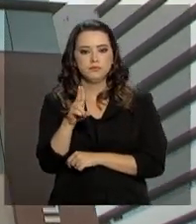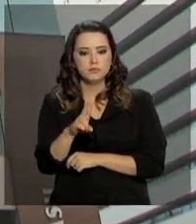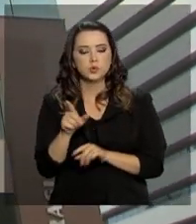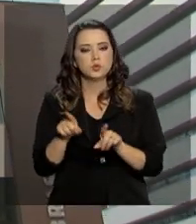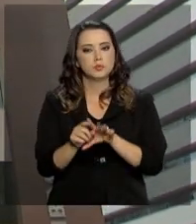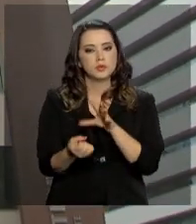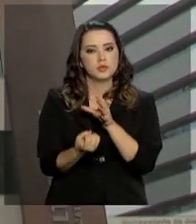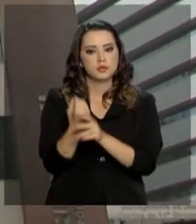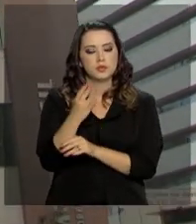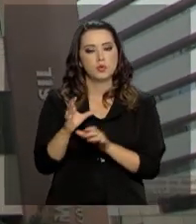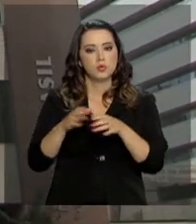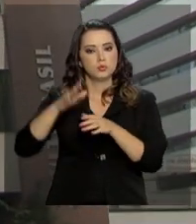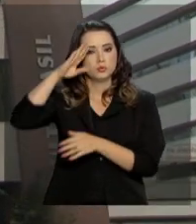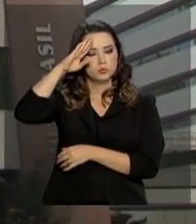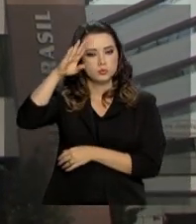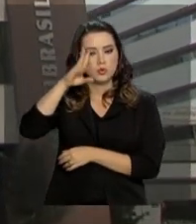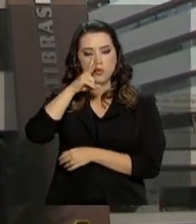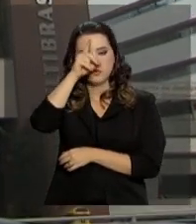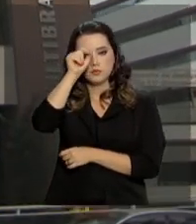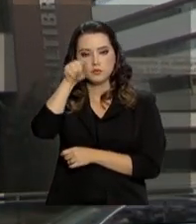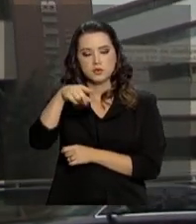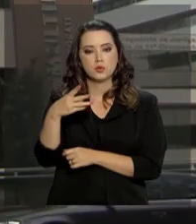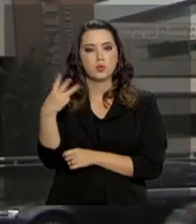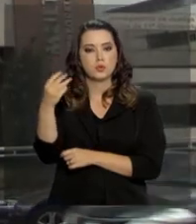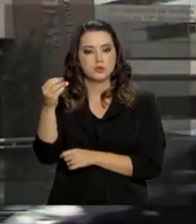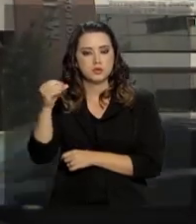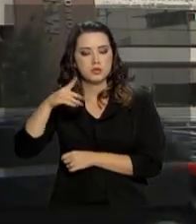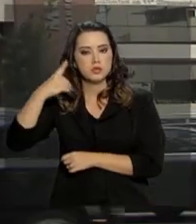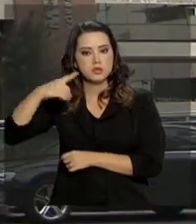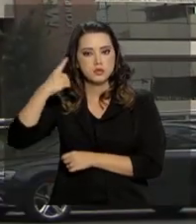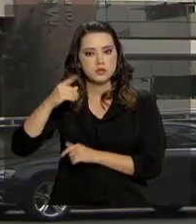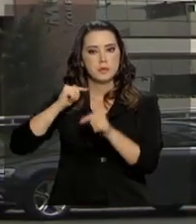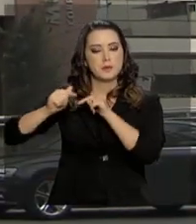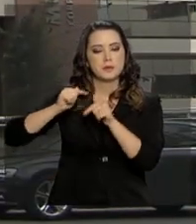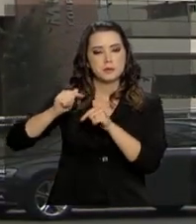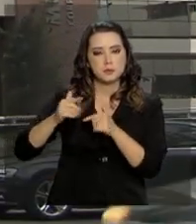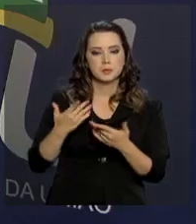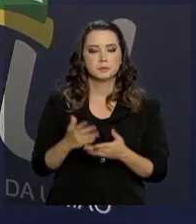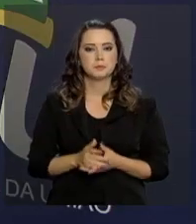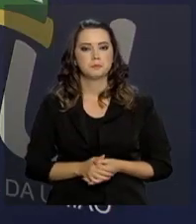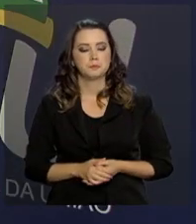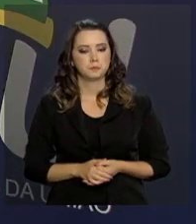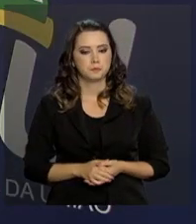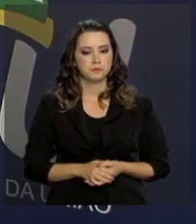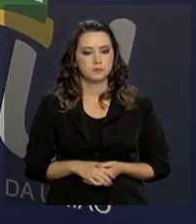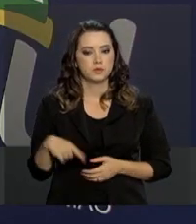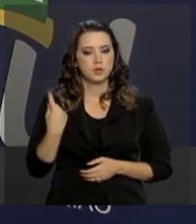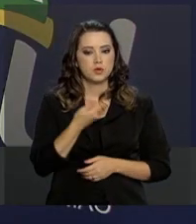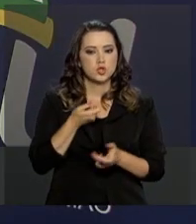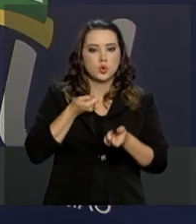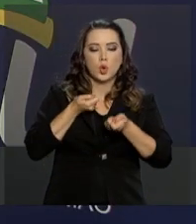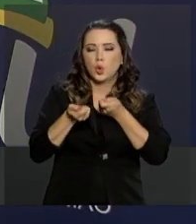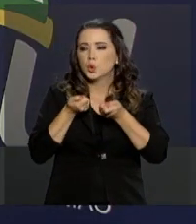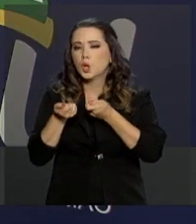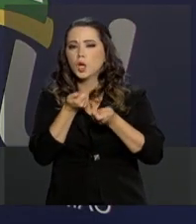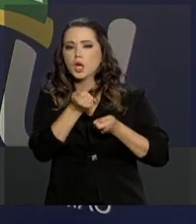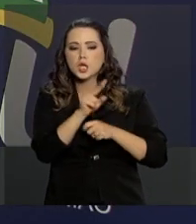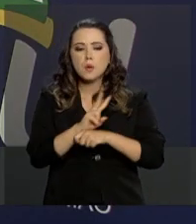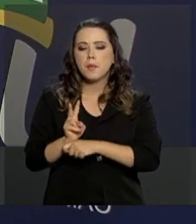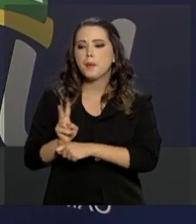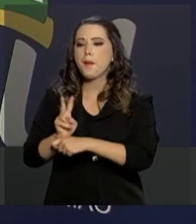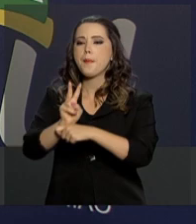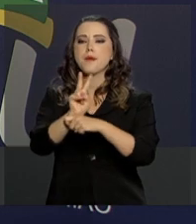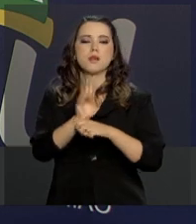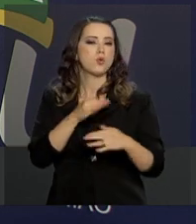força-tarefa com 300 advogados para atuar em regime de plantão nas eleições. Nós estamos monitorando qualquer ação que